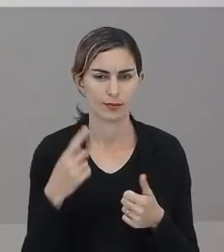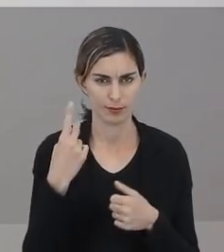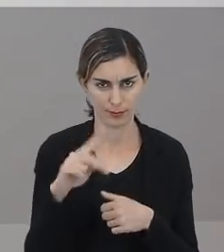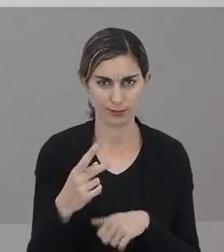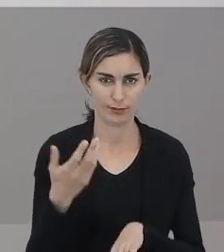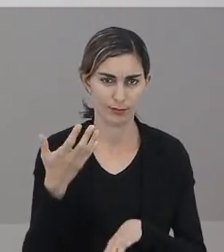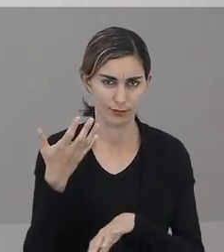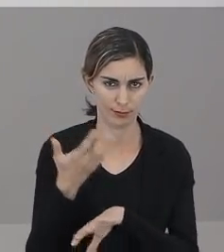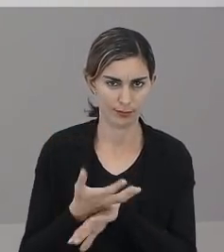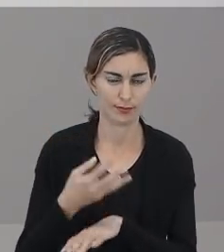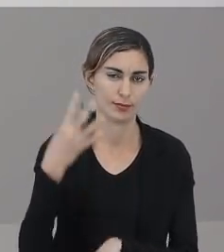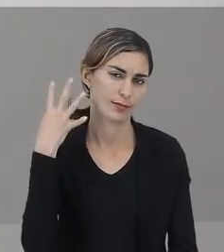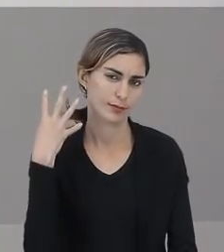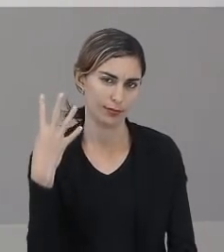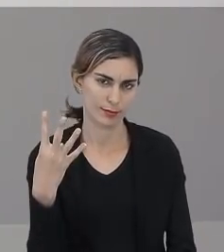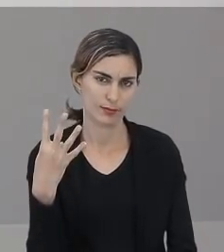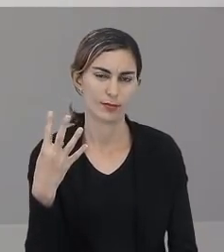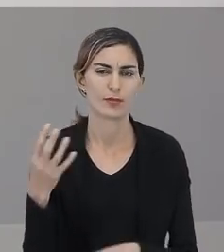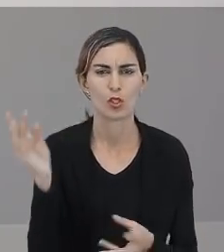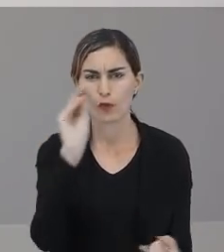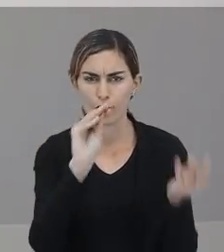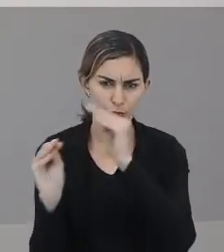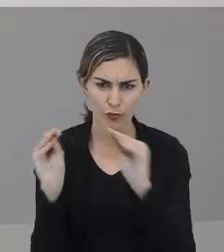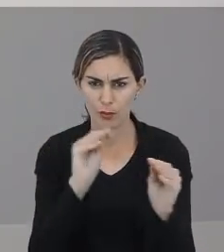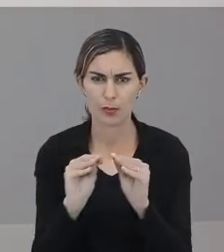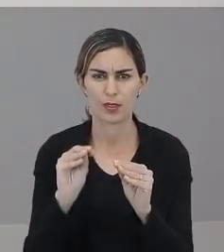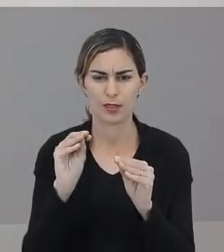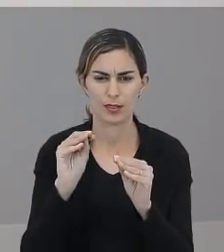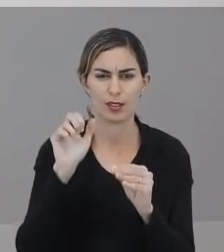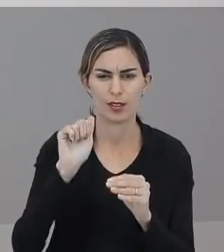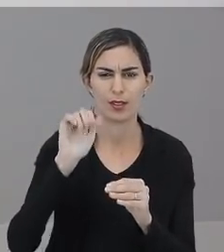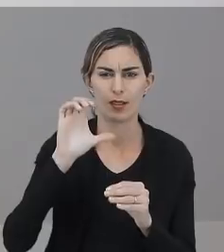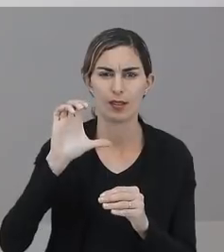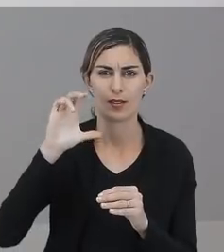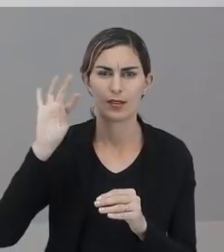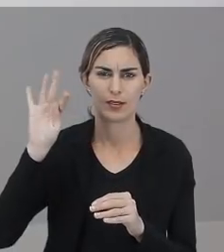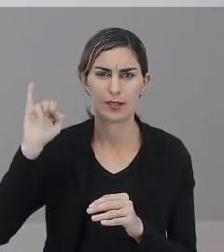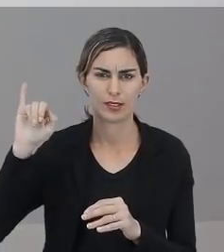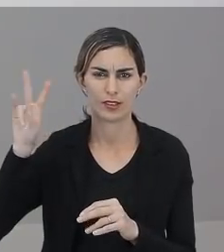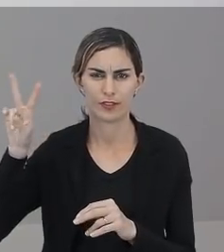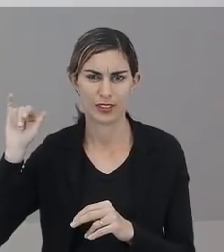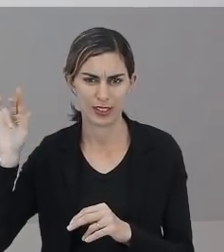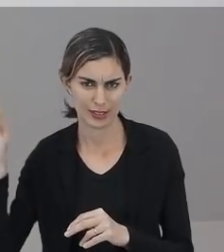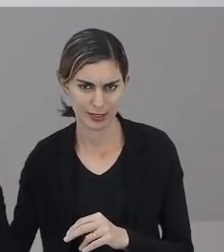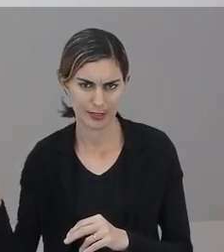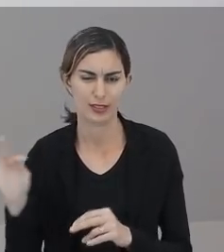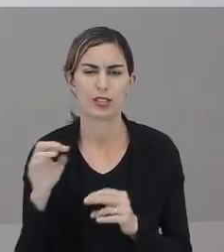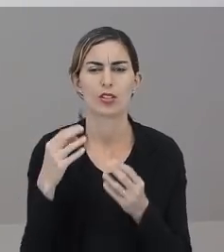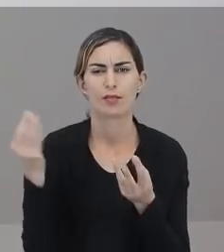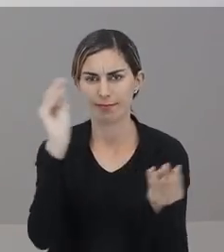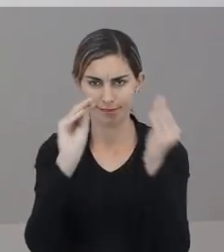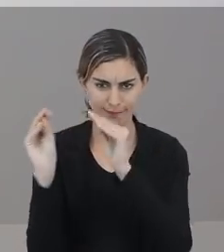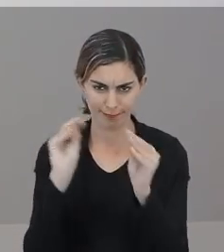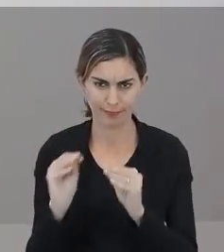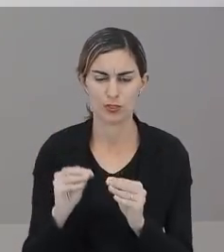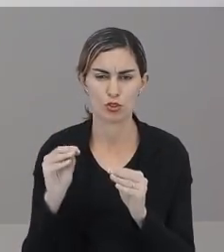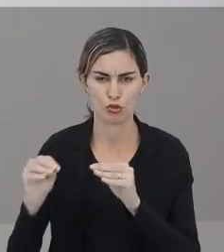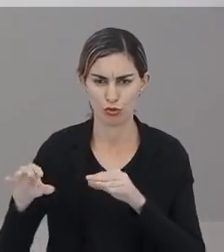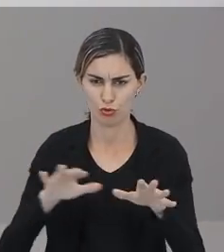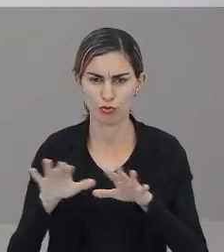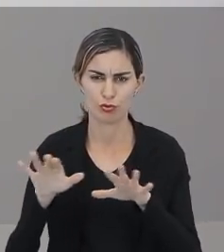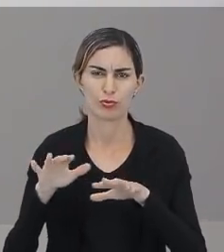Olá, esta é a competência 4. Formatar um Activity para o desenvolvimento de estruturas de